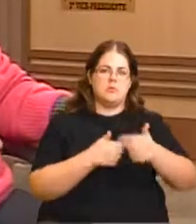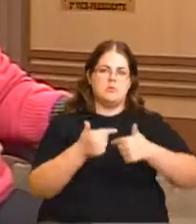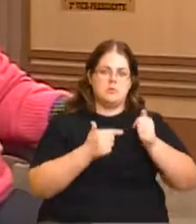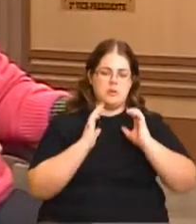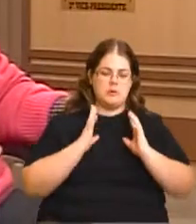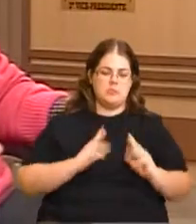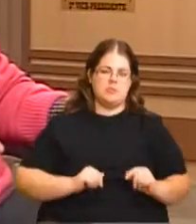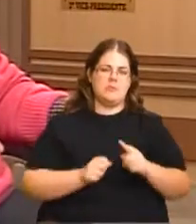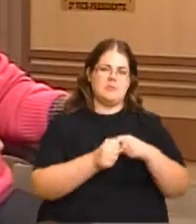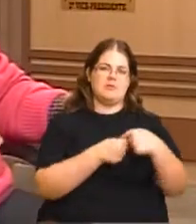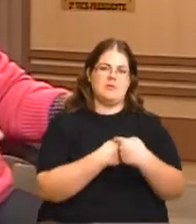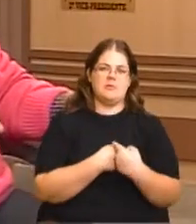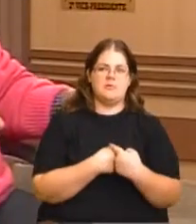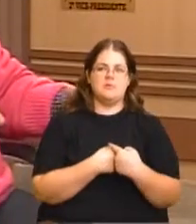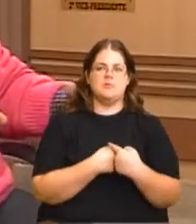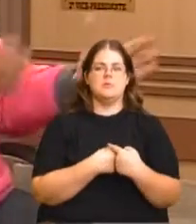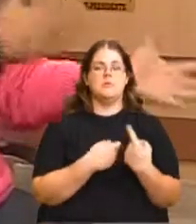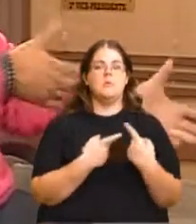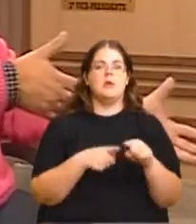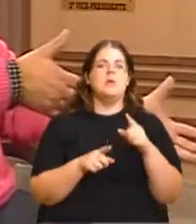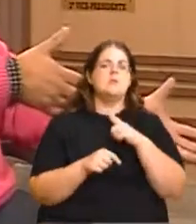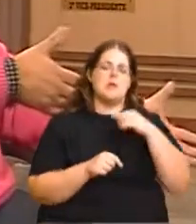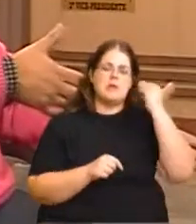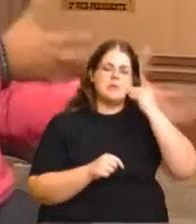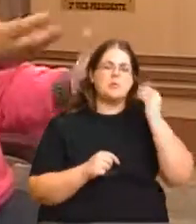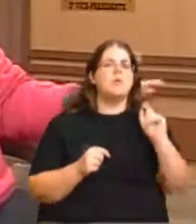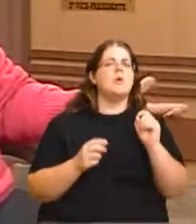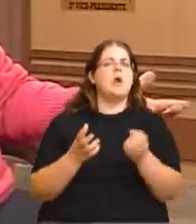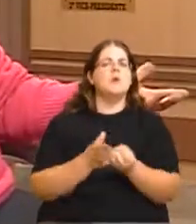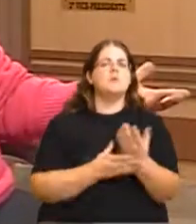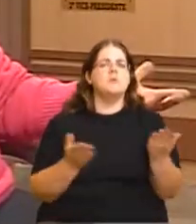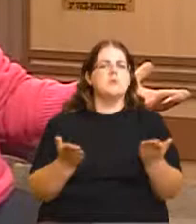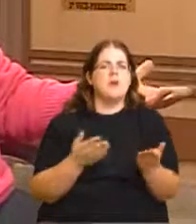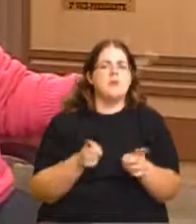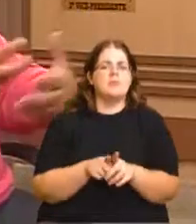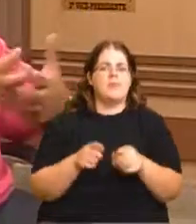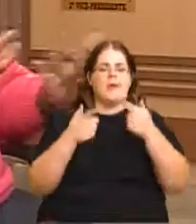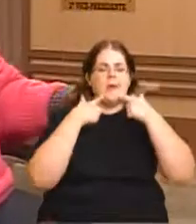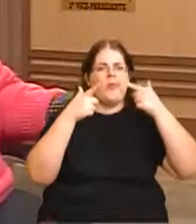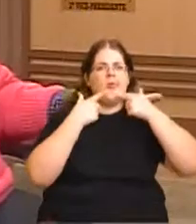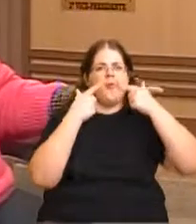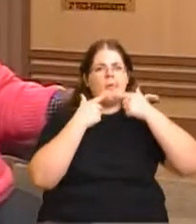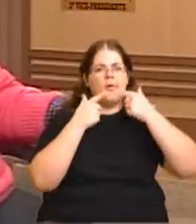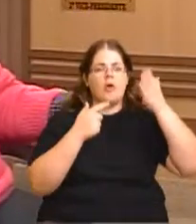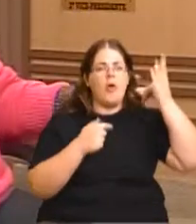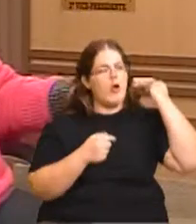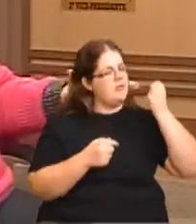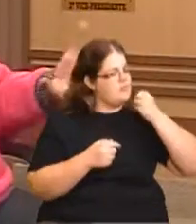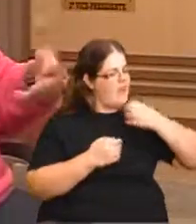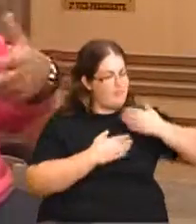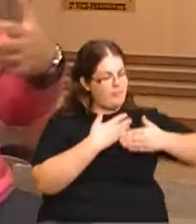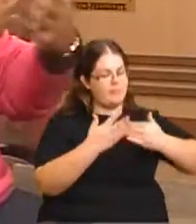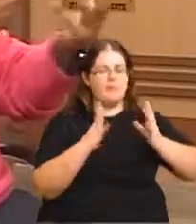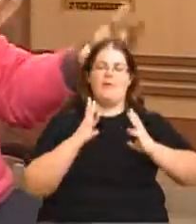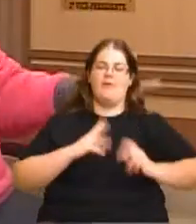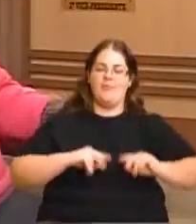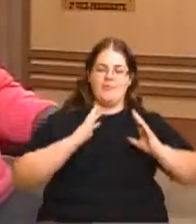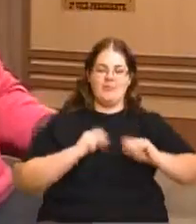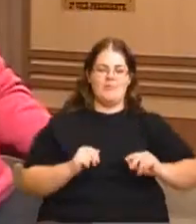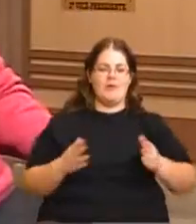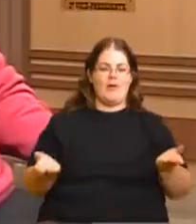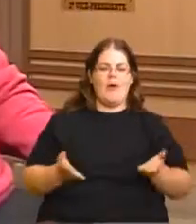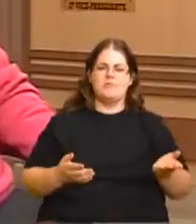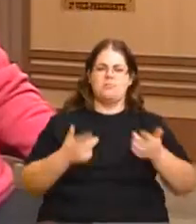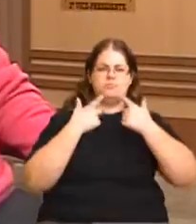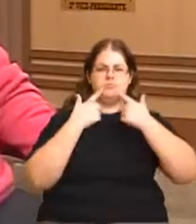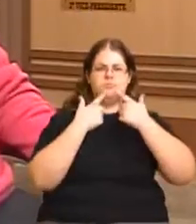no trabalho de limpeza da cidade. Para quem teve essa experiência, o que acontece agora? Porque as reclamações são muitas, e elas acabam se amontoando